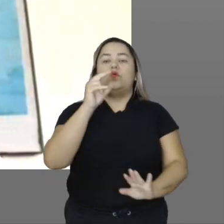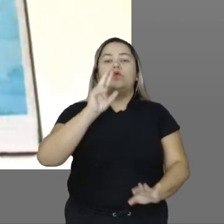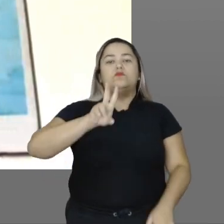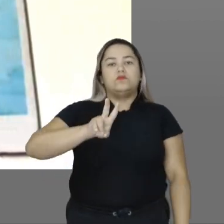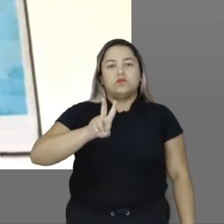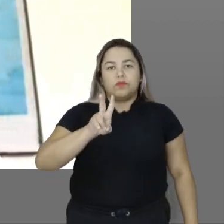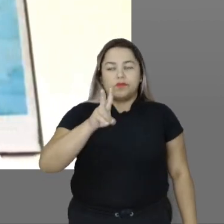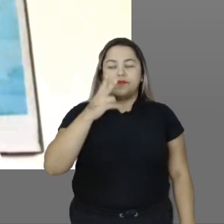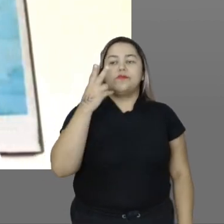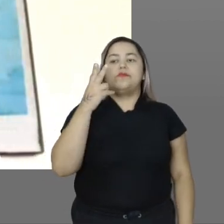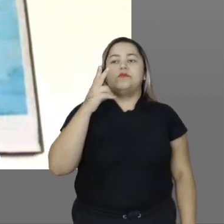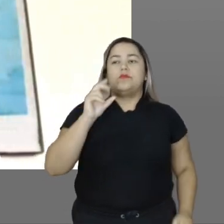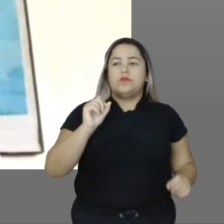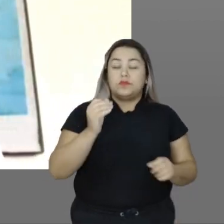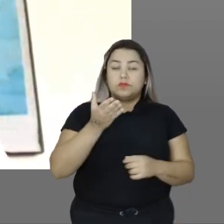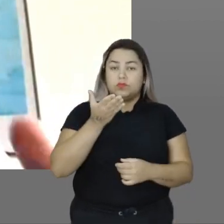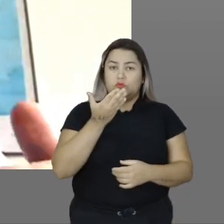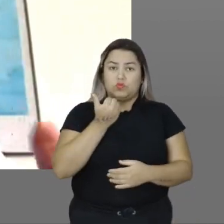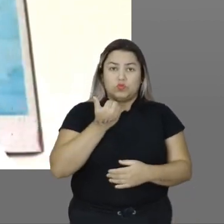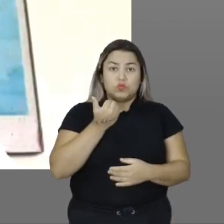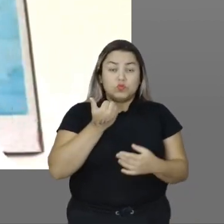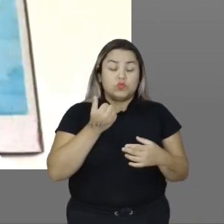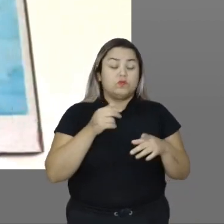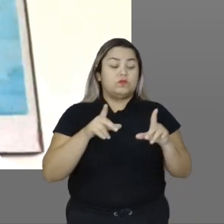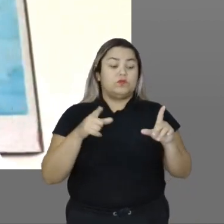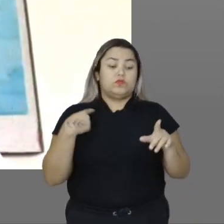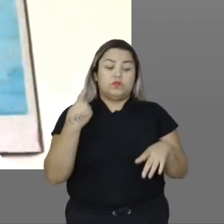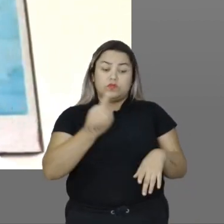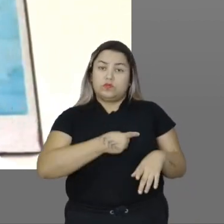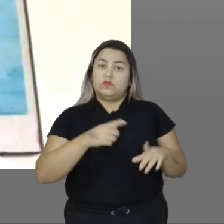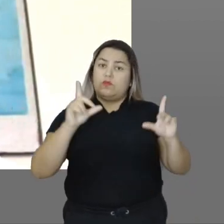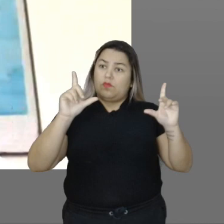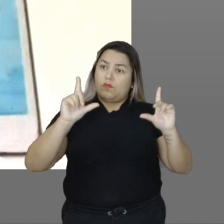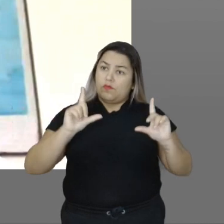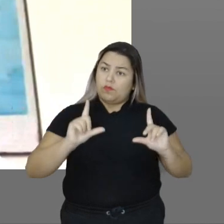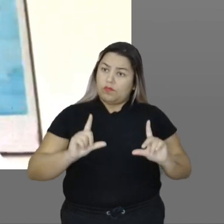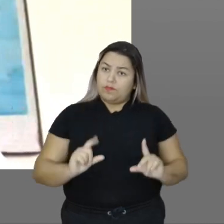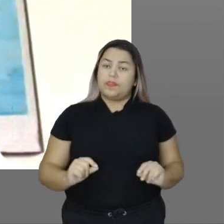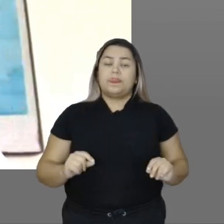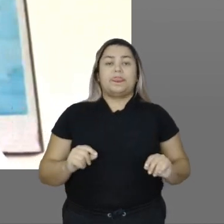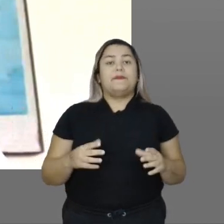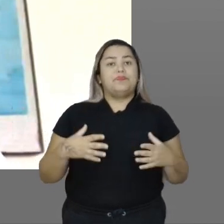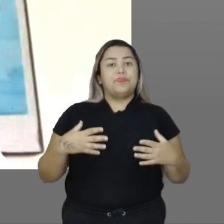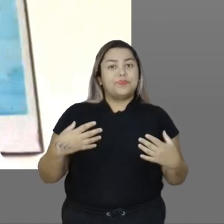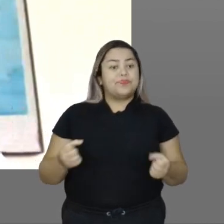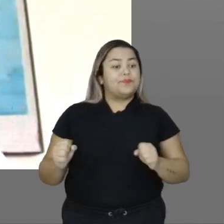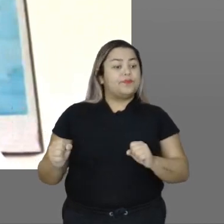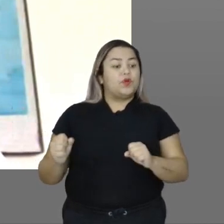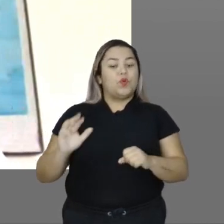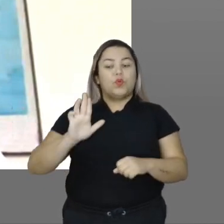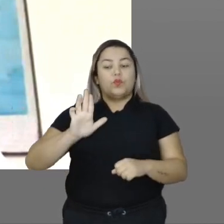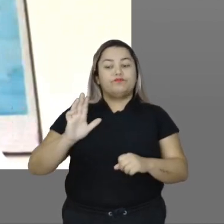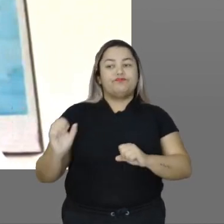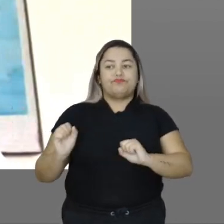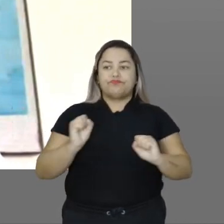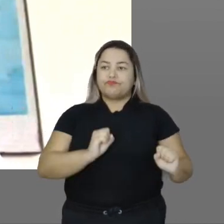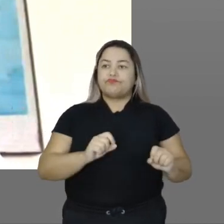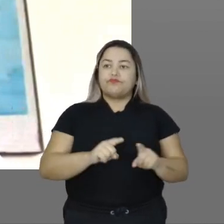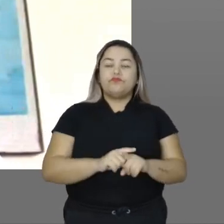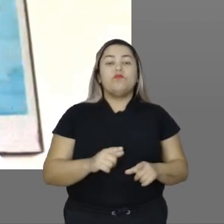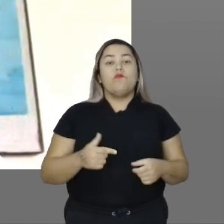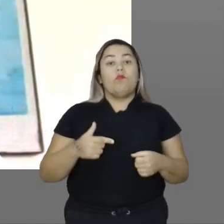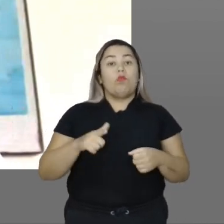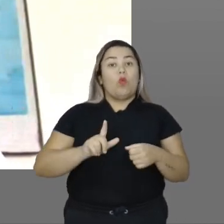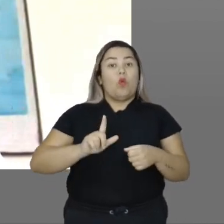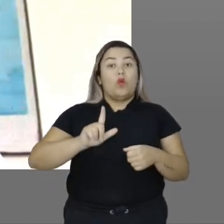produtos essenciais de consumo nosso reduziram desde que Lula assumiu a presidência. Eu lembro que, por exemplo, o litro da